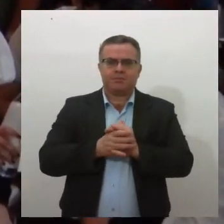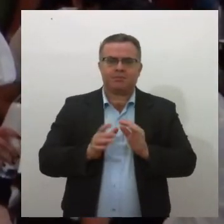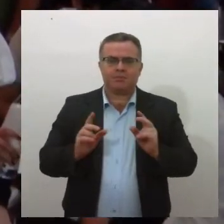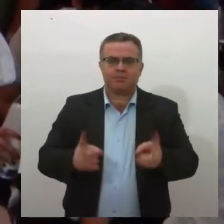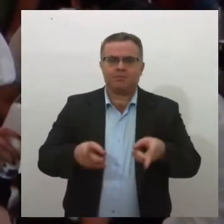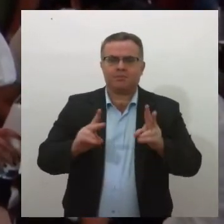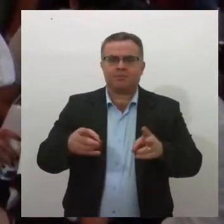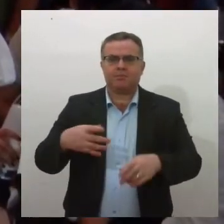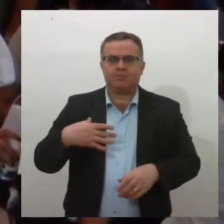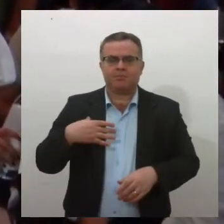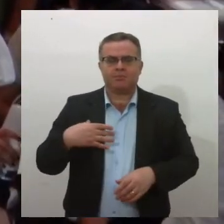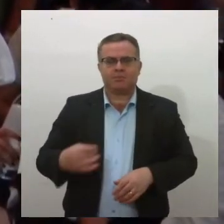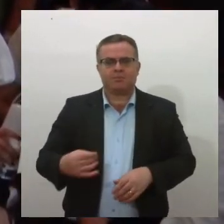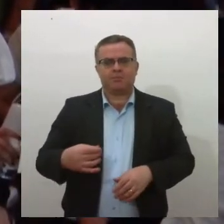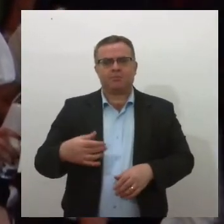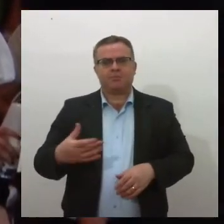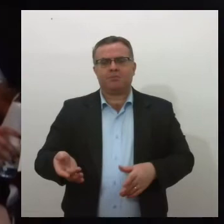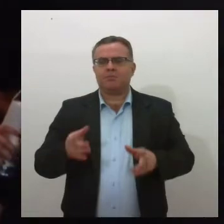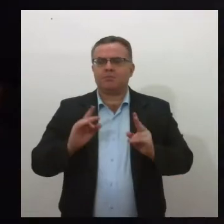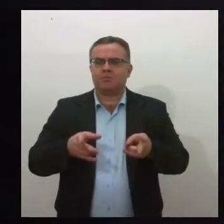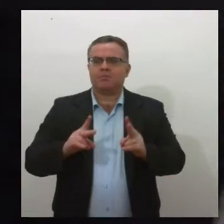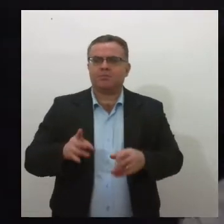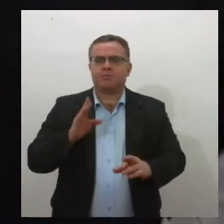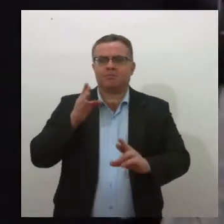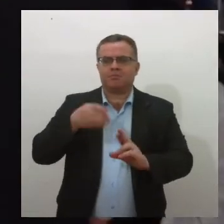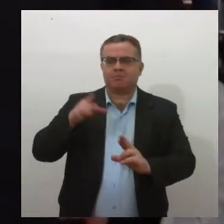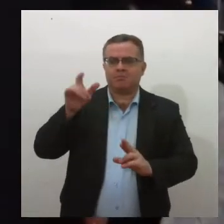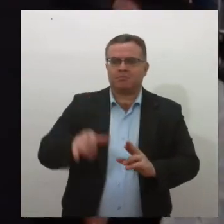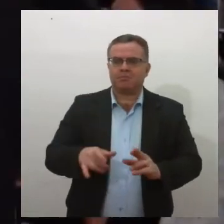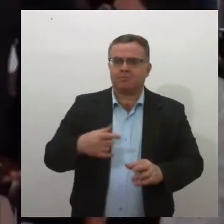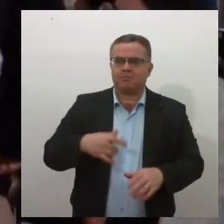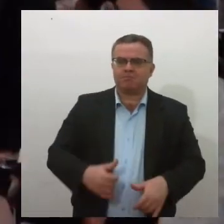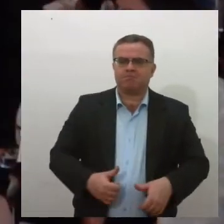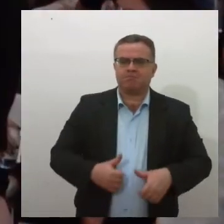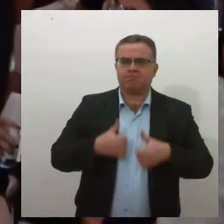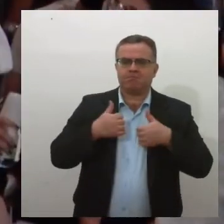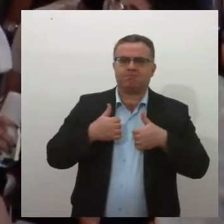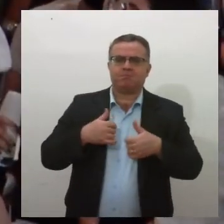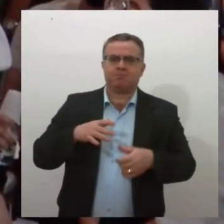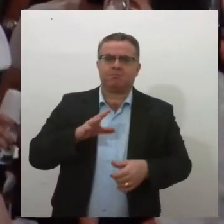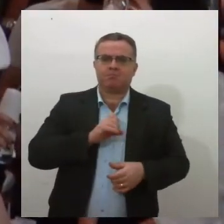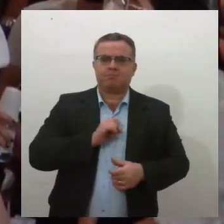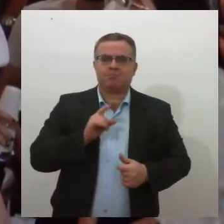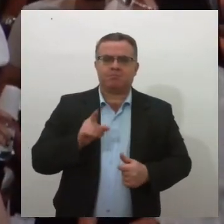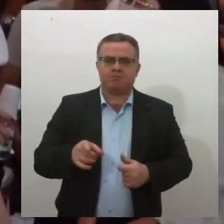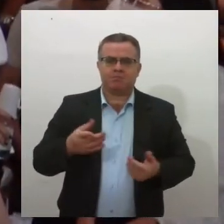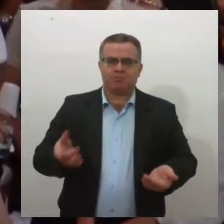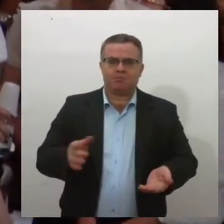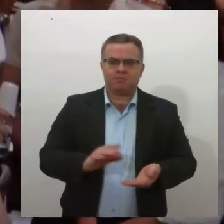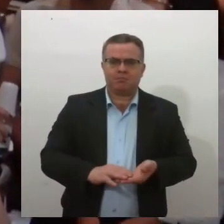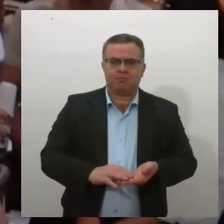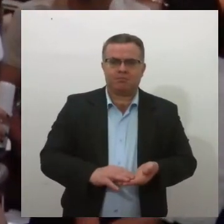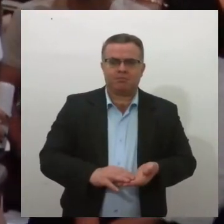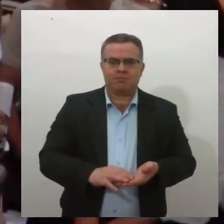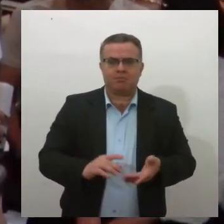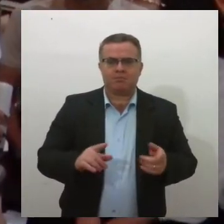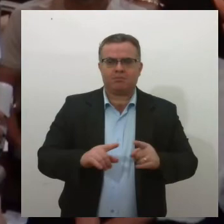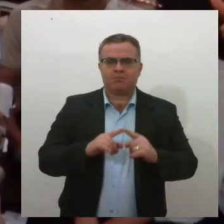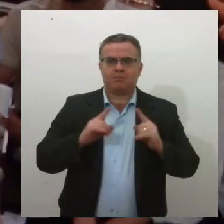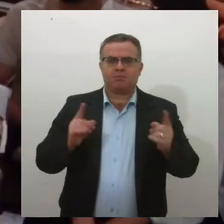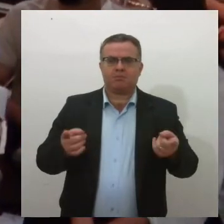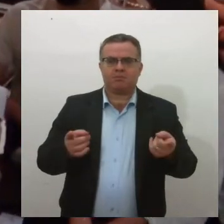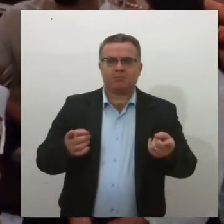Moura, que sempre foi minha referência, sempre foi o meu orgulho maior, o meu ídolo, o meu herói. E a gente